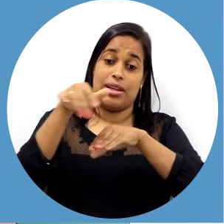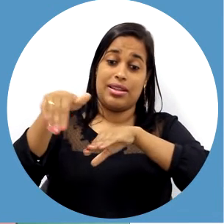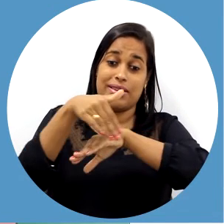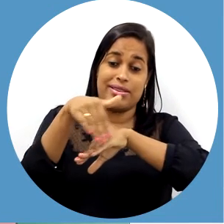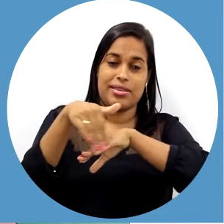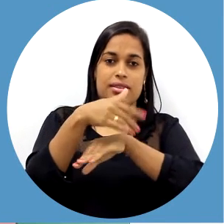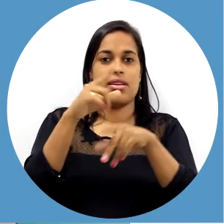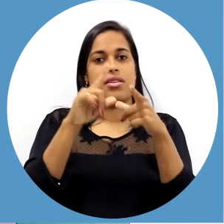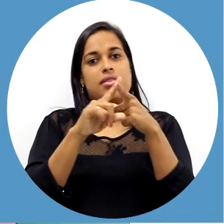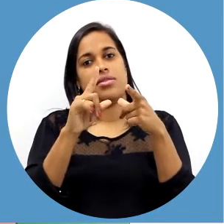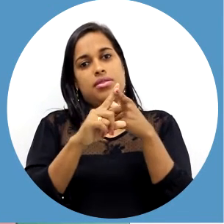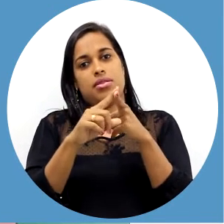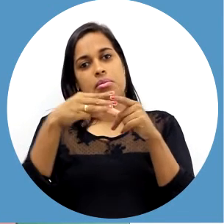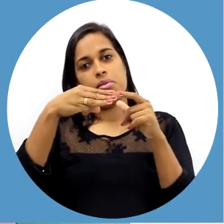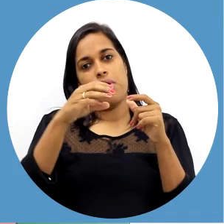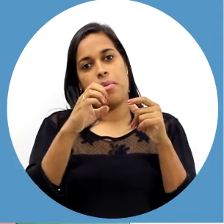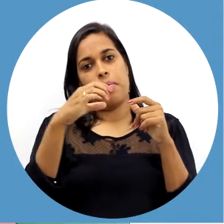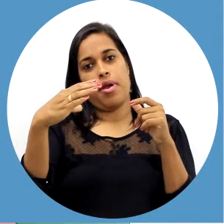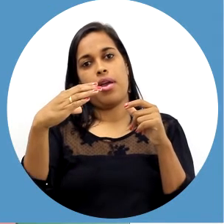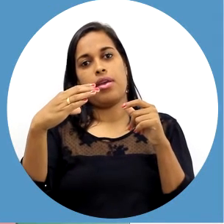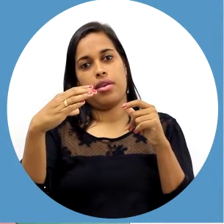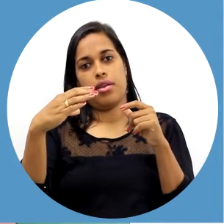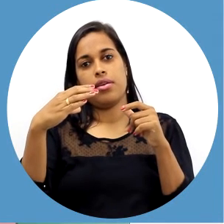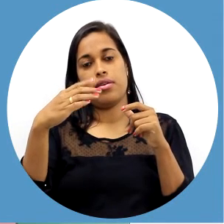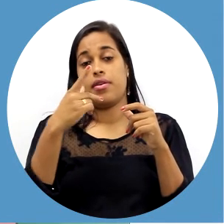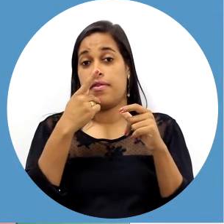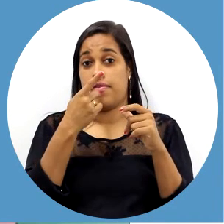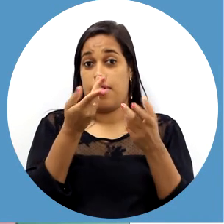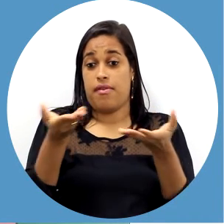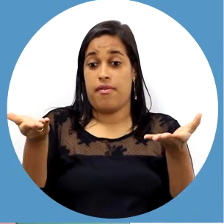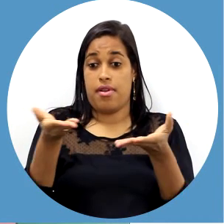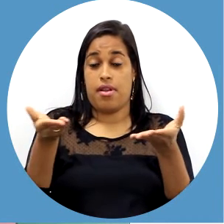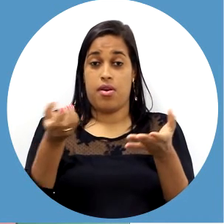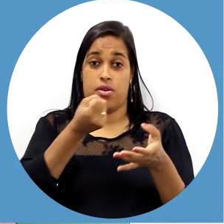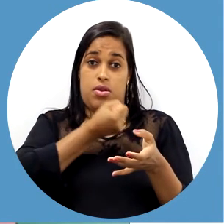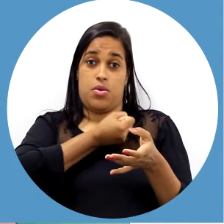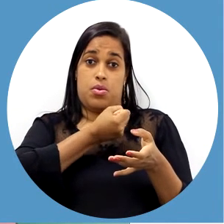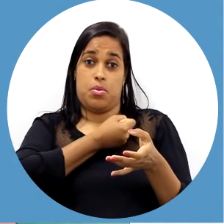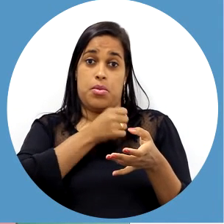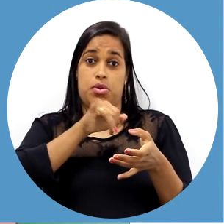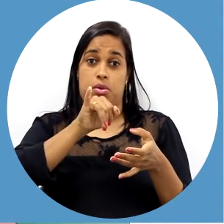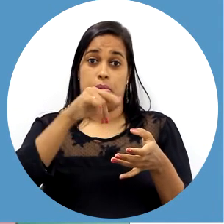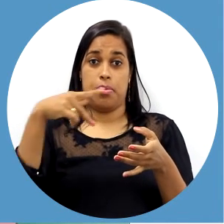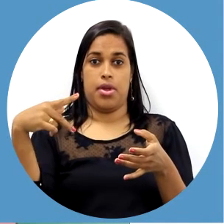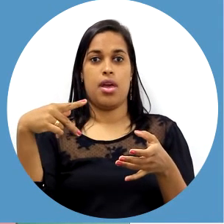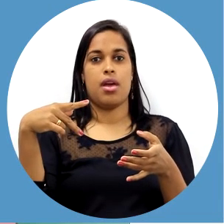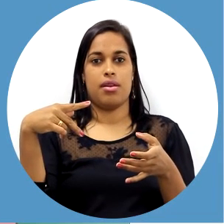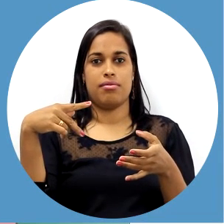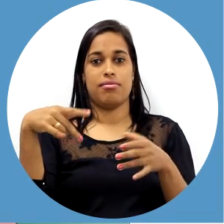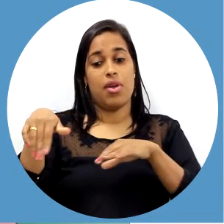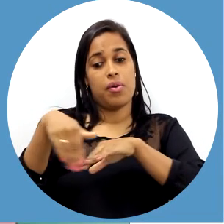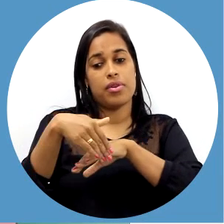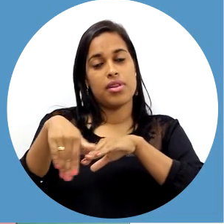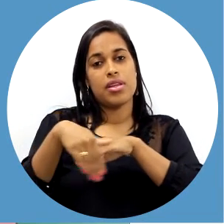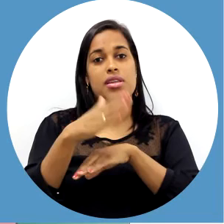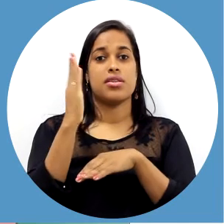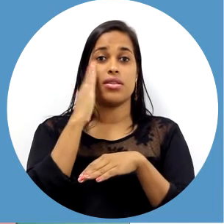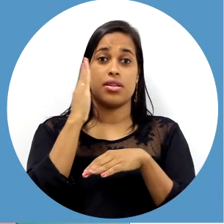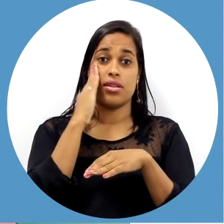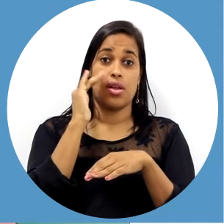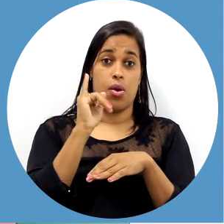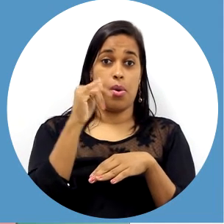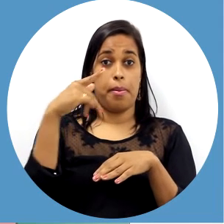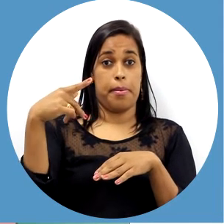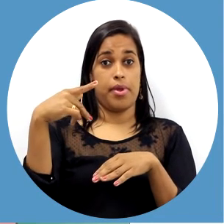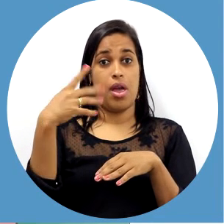esse endereço ao endereço MAC. Então a gente vai falar agora sobre o número de IP, o endereço IP, que é o endereço lógico.